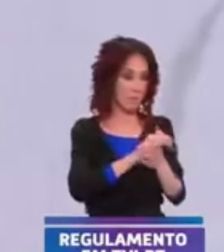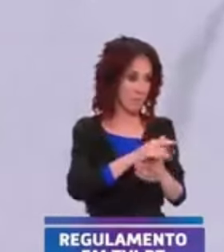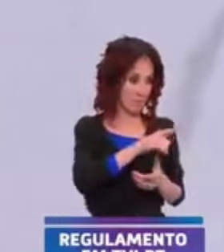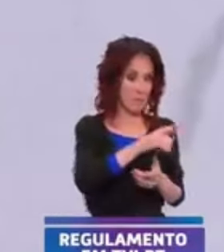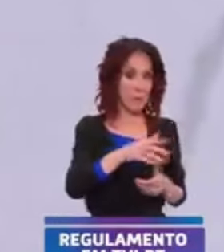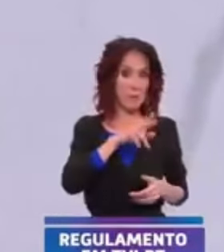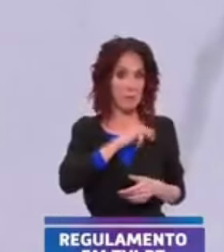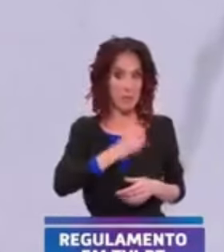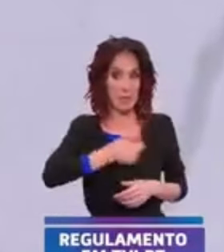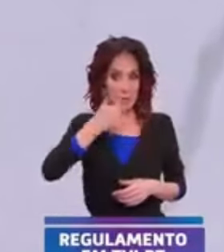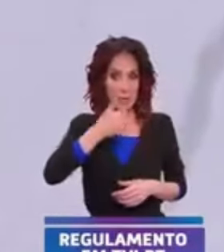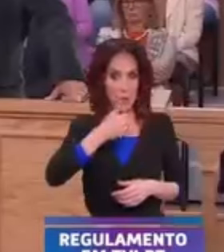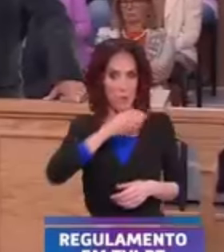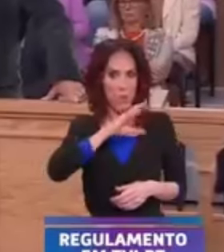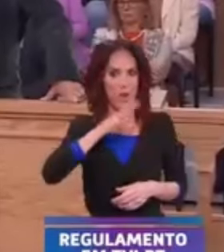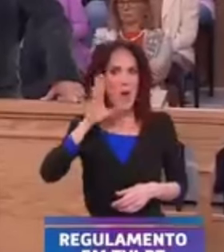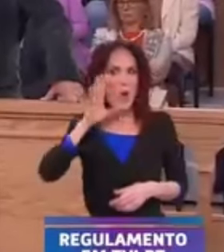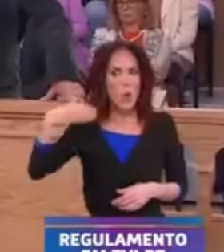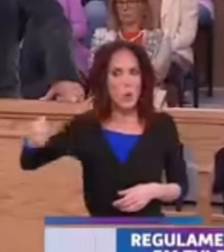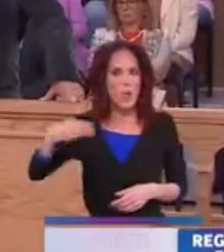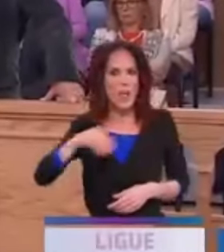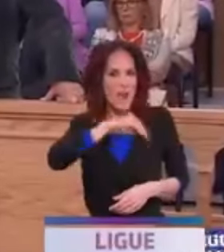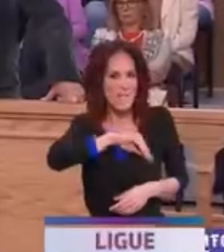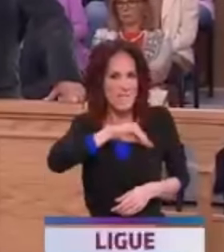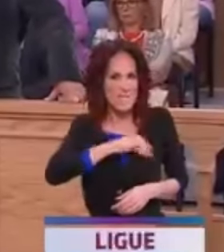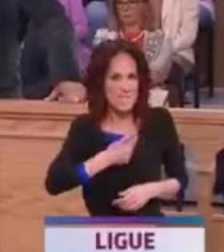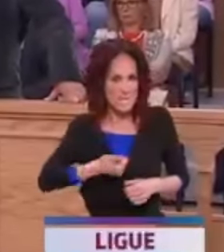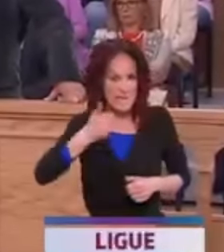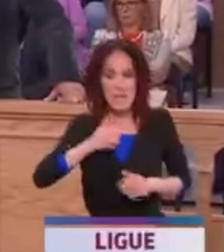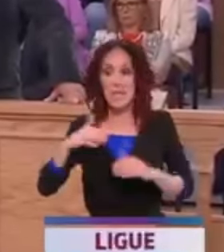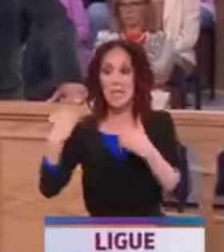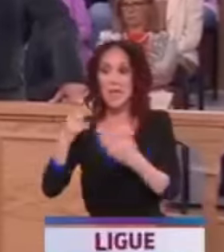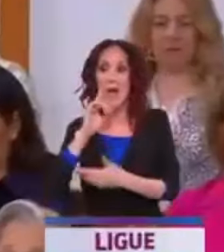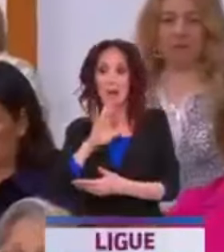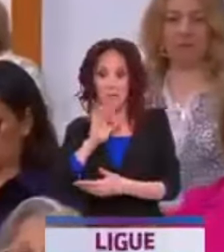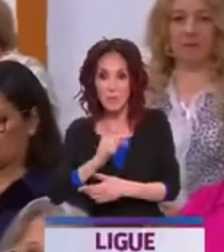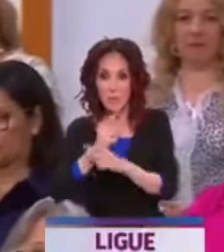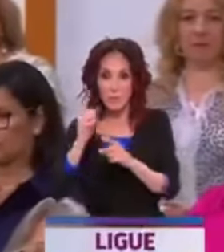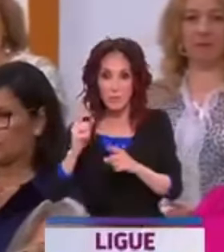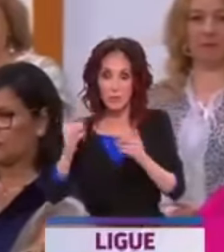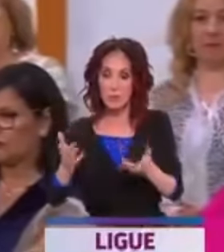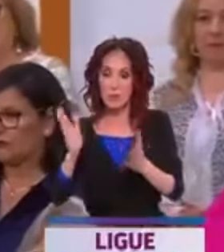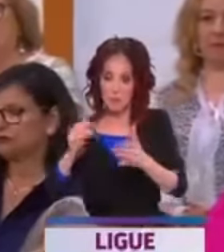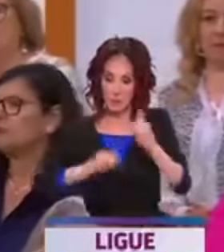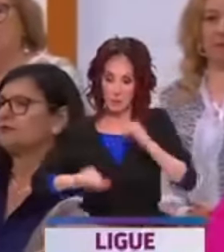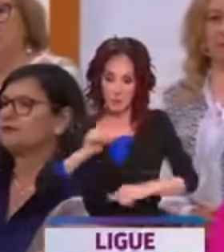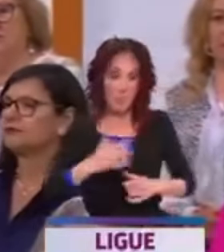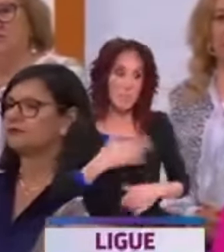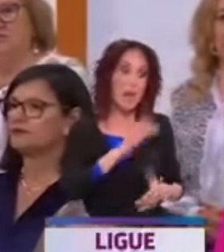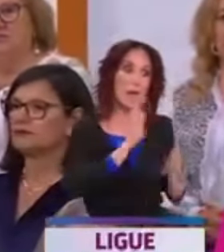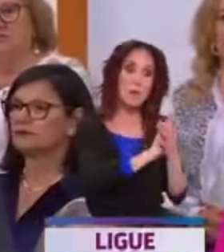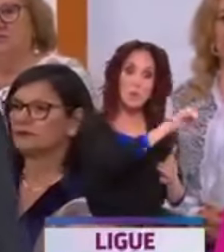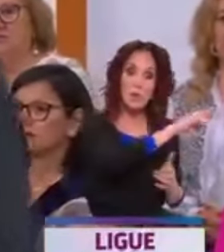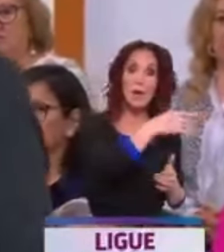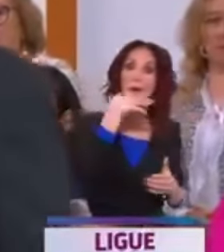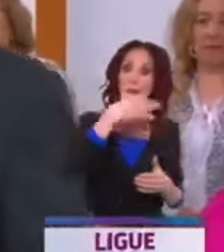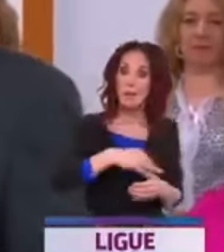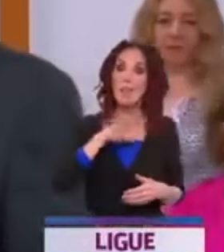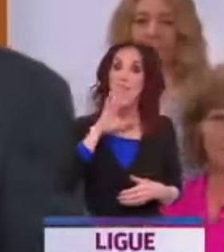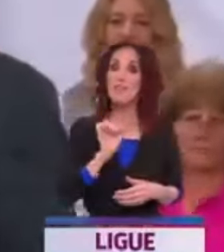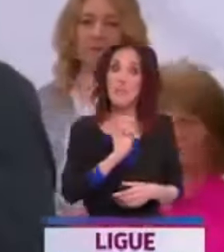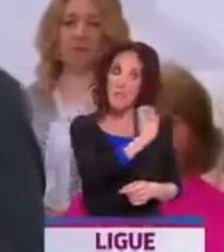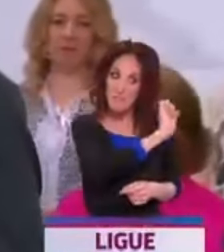situações em que o juiz se apercebe de de que a história a versão contada pelo